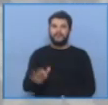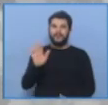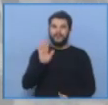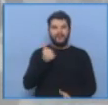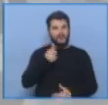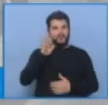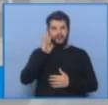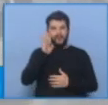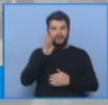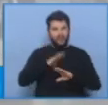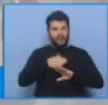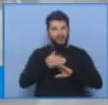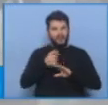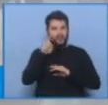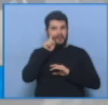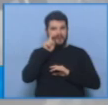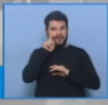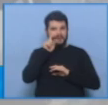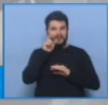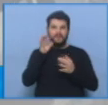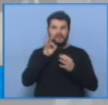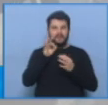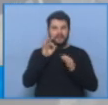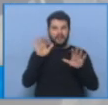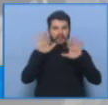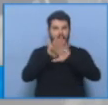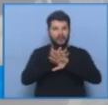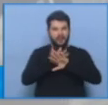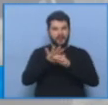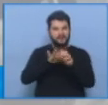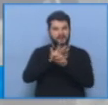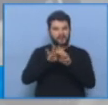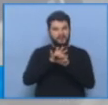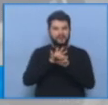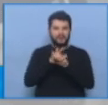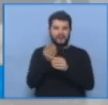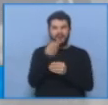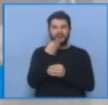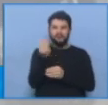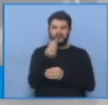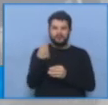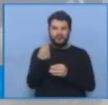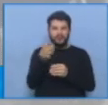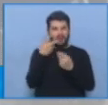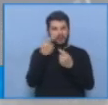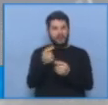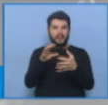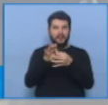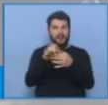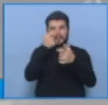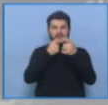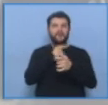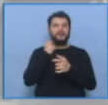Olá, muito boa tarde. Reforçar a prevenção e acabar com o encobrimento de casos de abuso de menores por parte de membros do clero. O